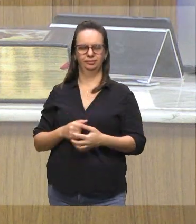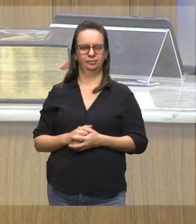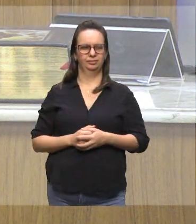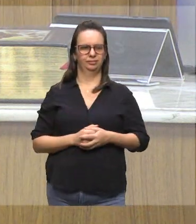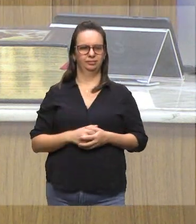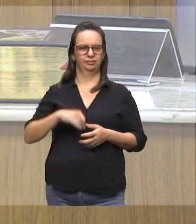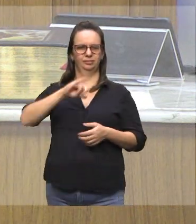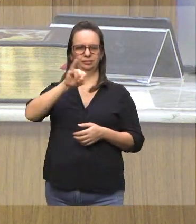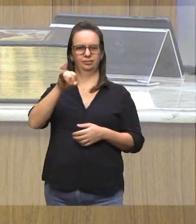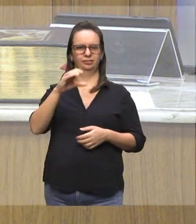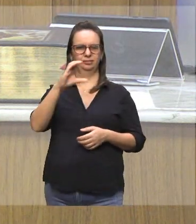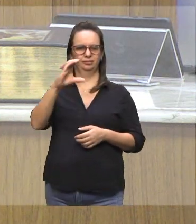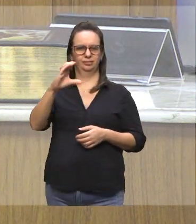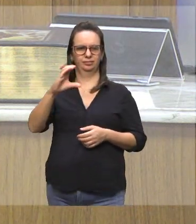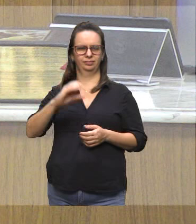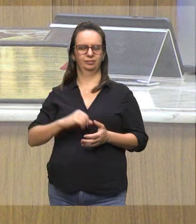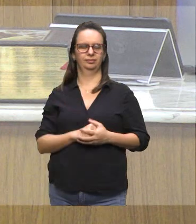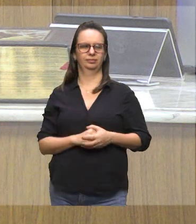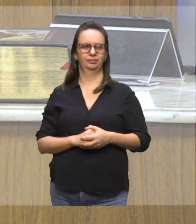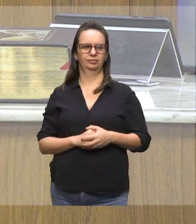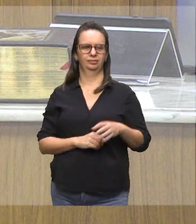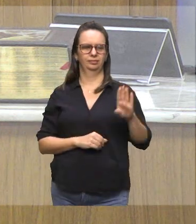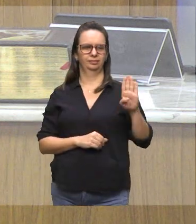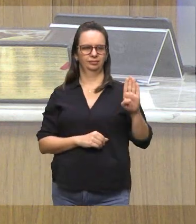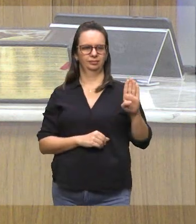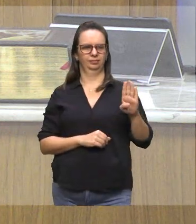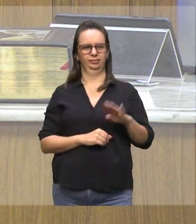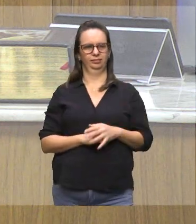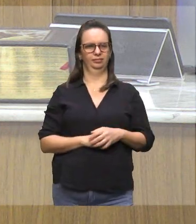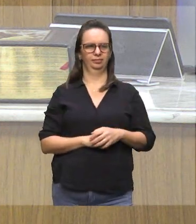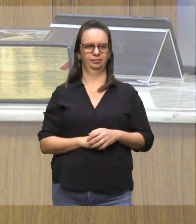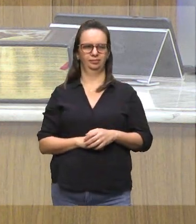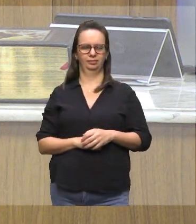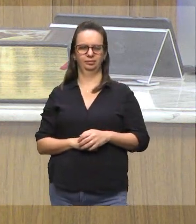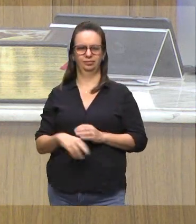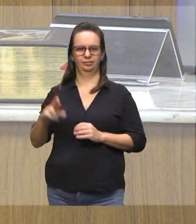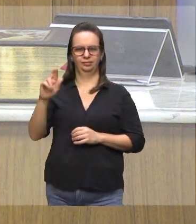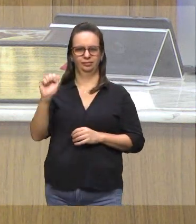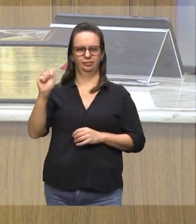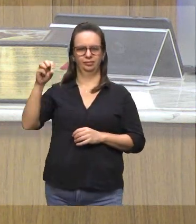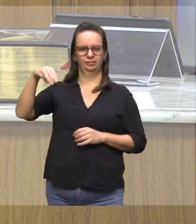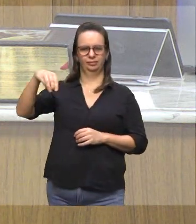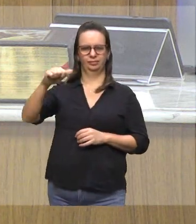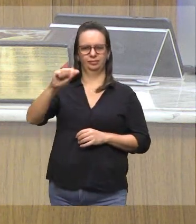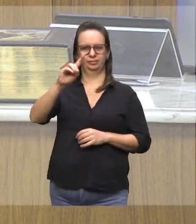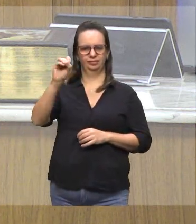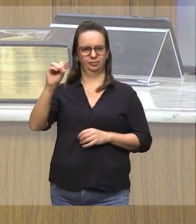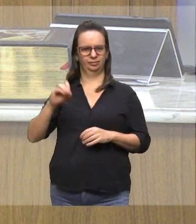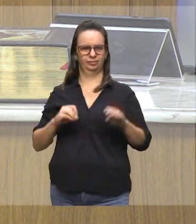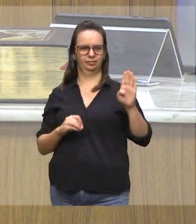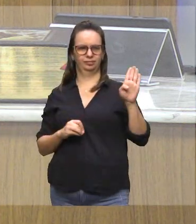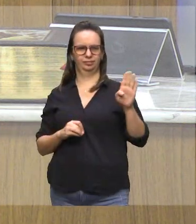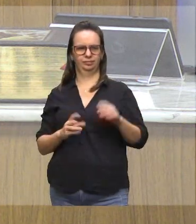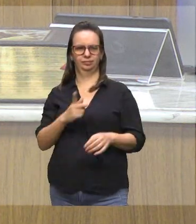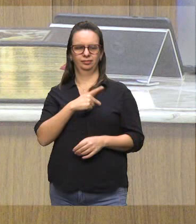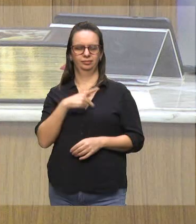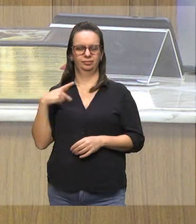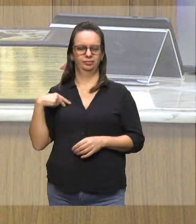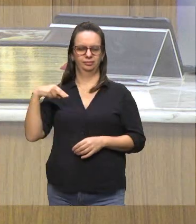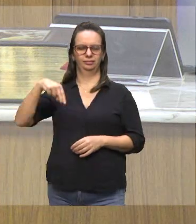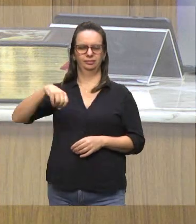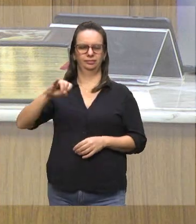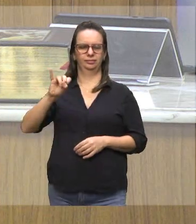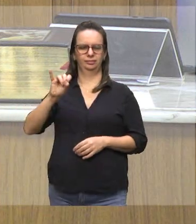José Carlos Silva Beitum. Carlinhos presente. Luiz Antônio Ramon. Ramon presente. Nivaldo dos Santos. Pastor